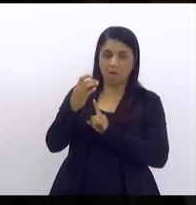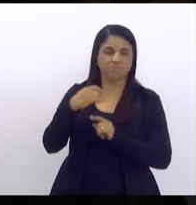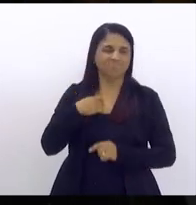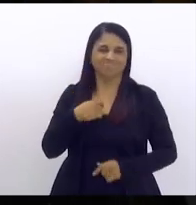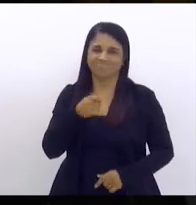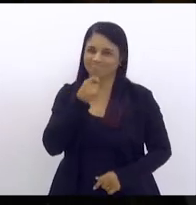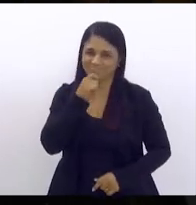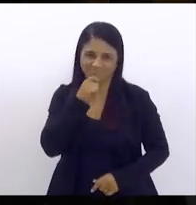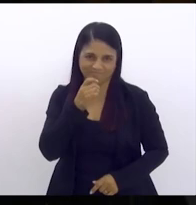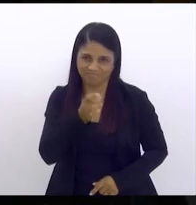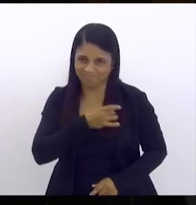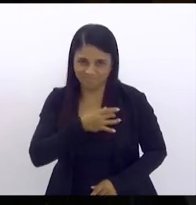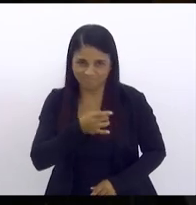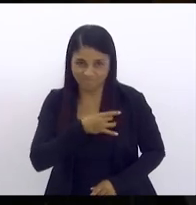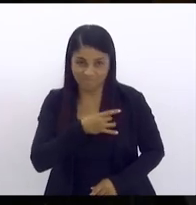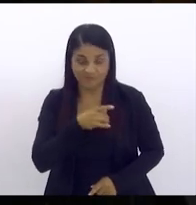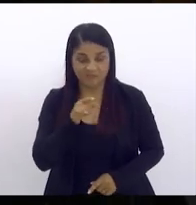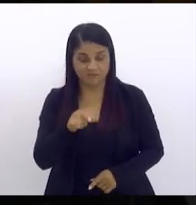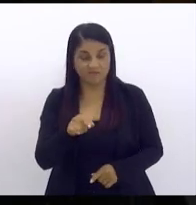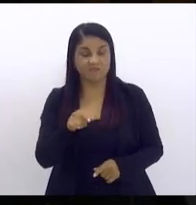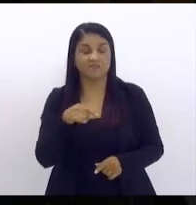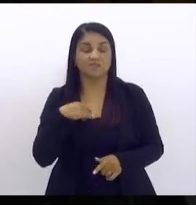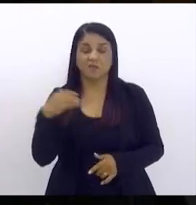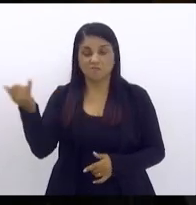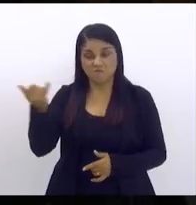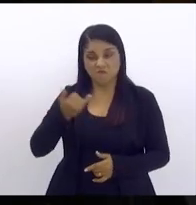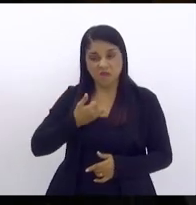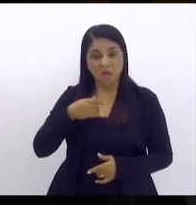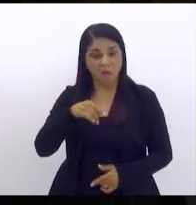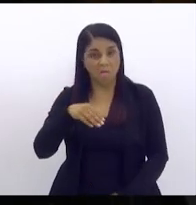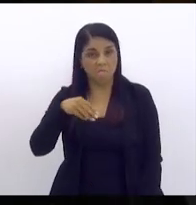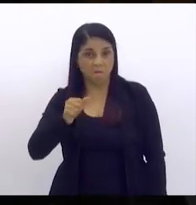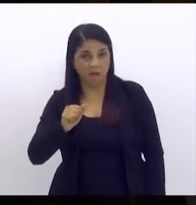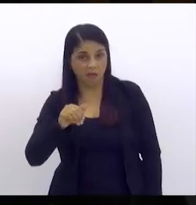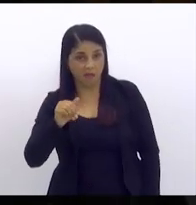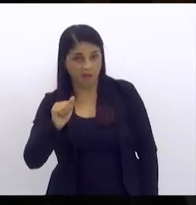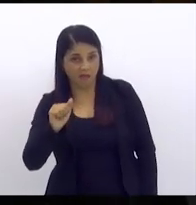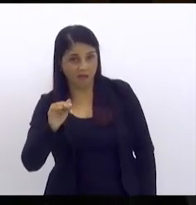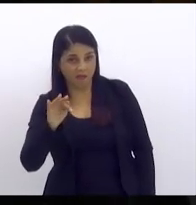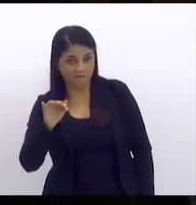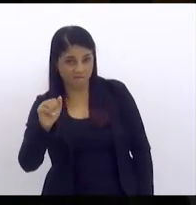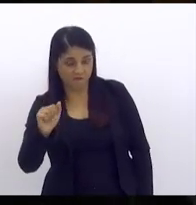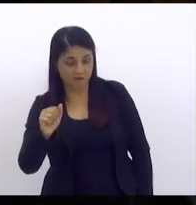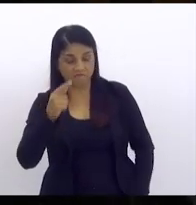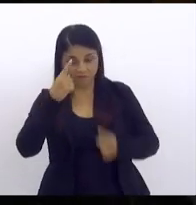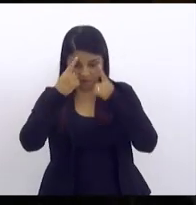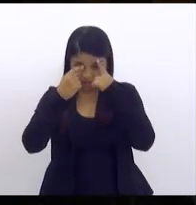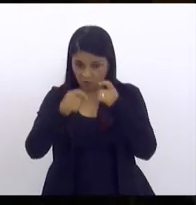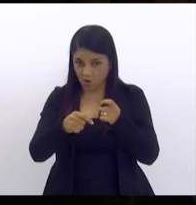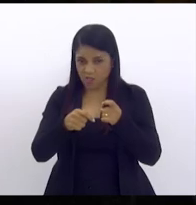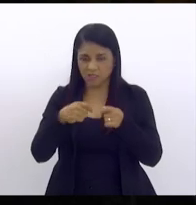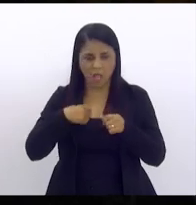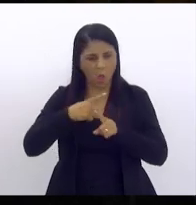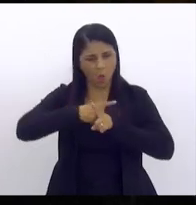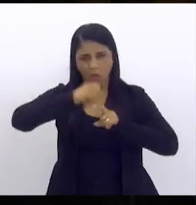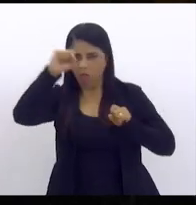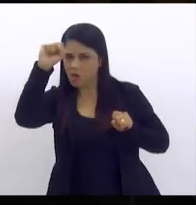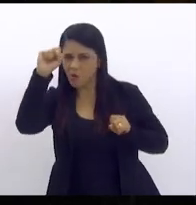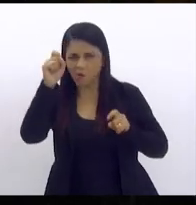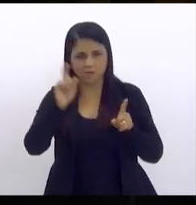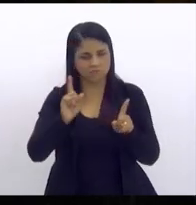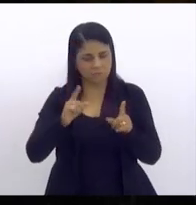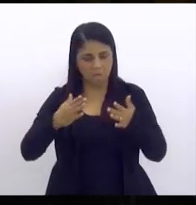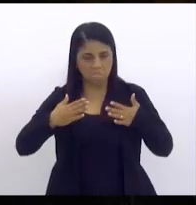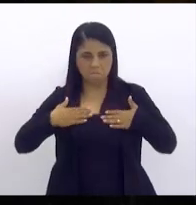estão botando o dedo na ferida de uma máfia muito perigosa, violenta, mas não é querendo dar um aqui de herói, de peito de aço,